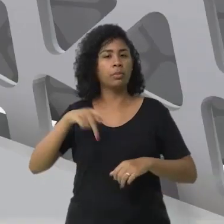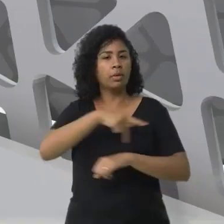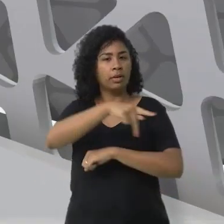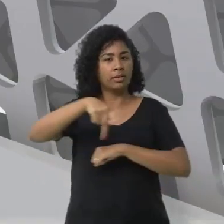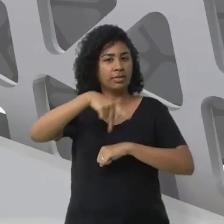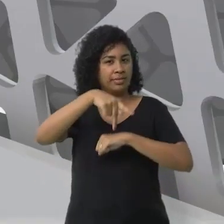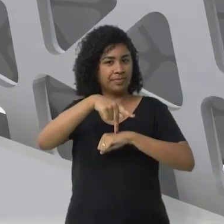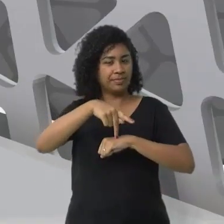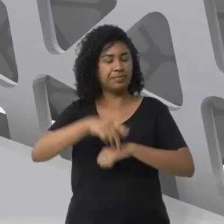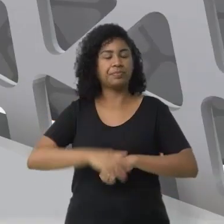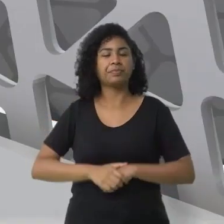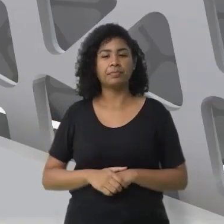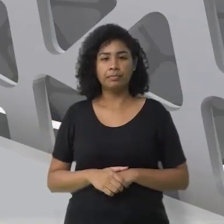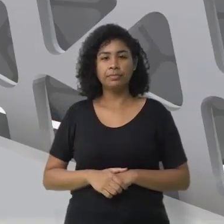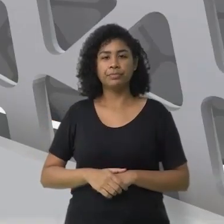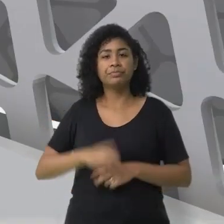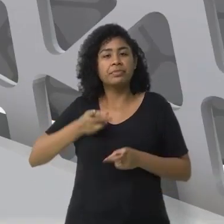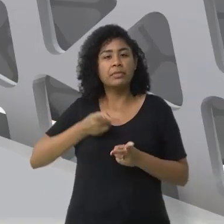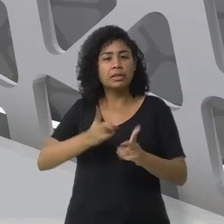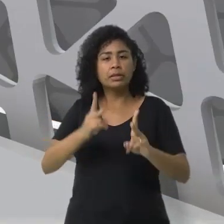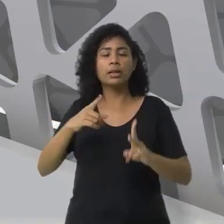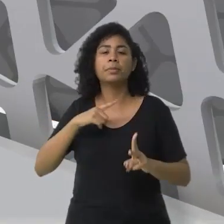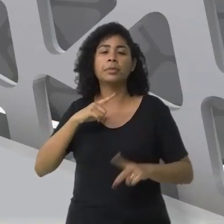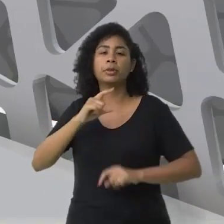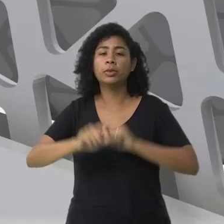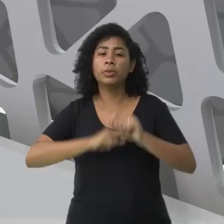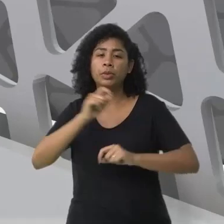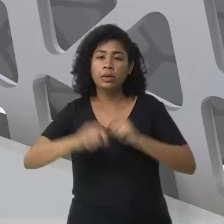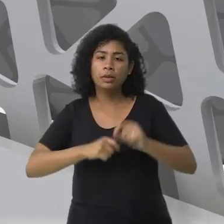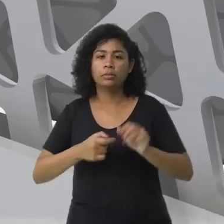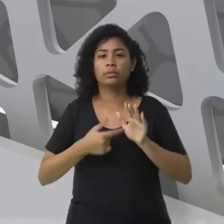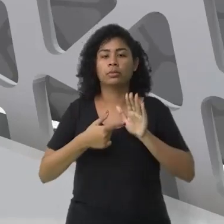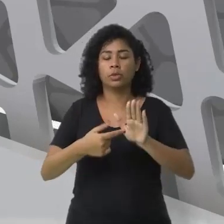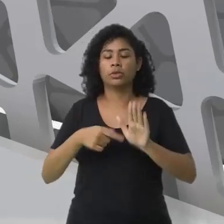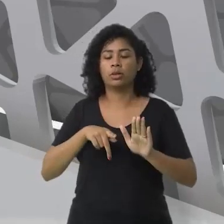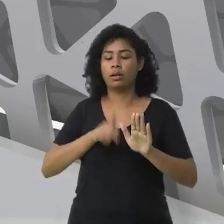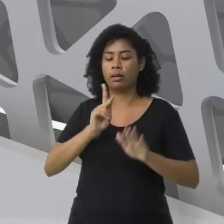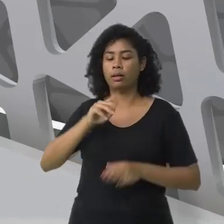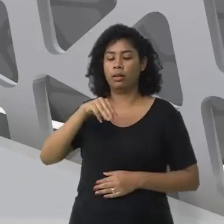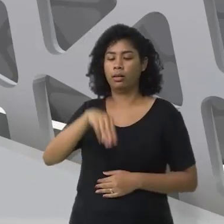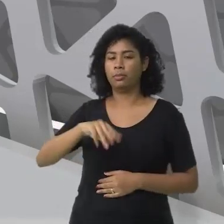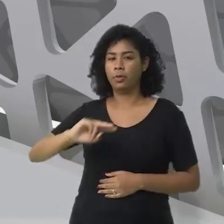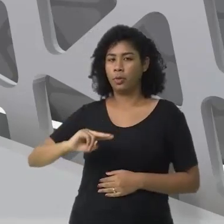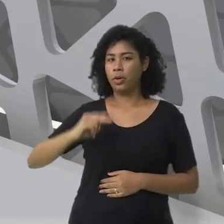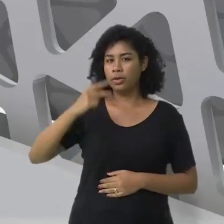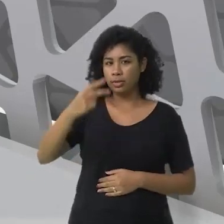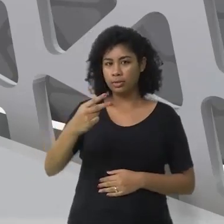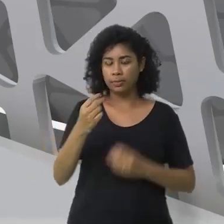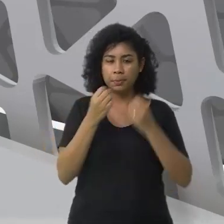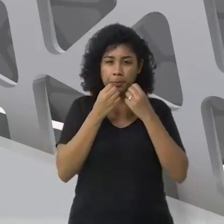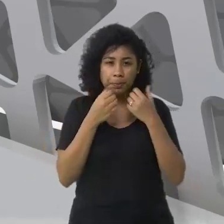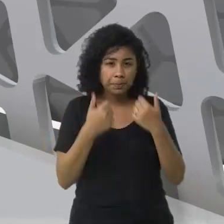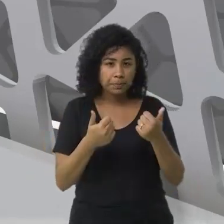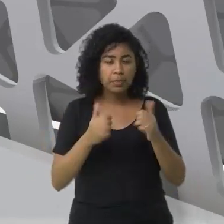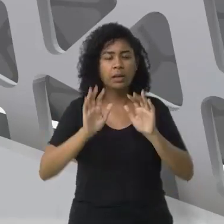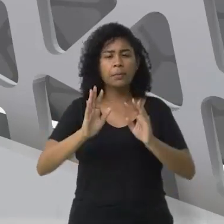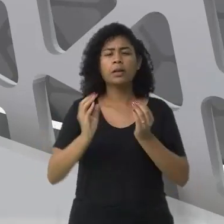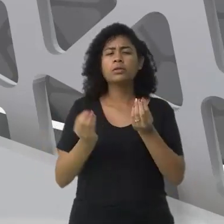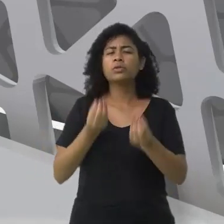E geralmente vai ser expressa pelo quê? Por quilômetros quadrados, ok? Agora,